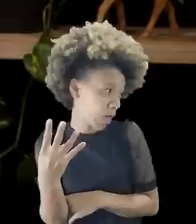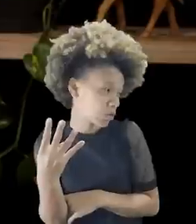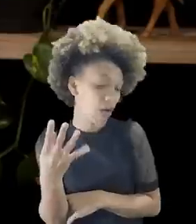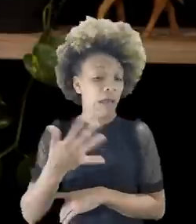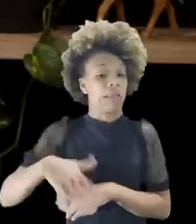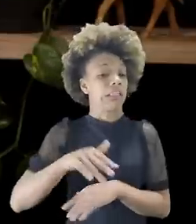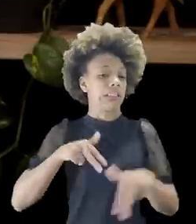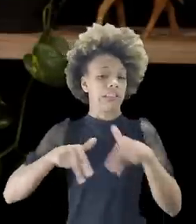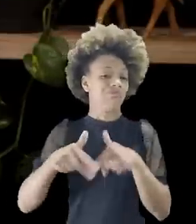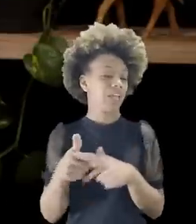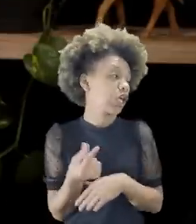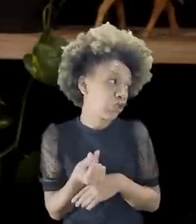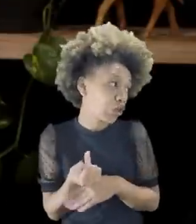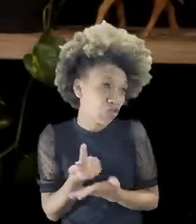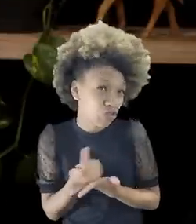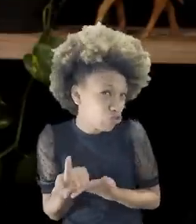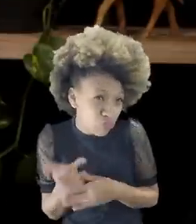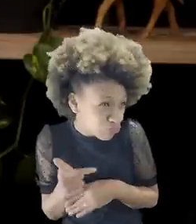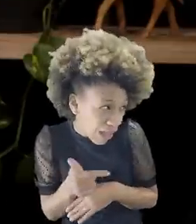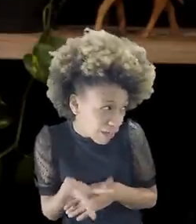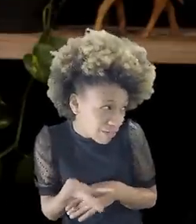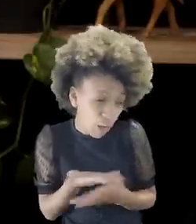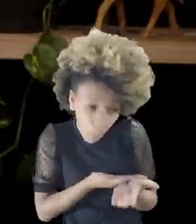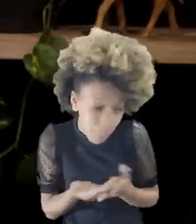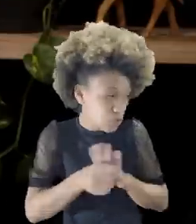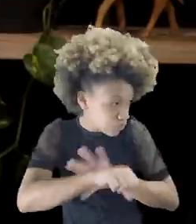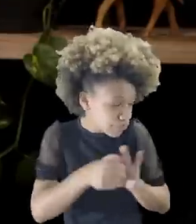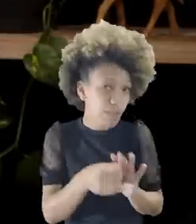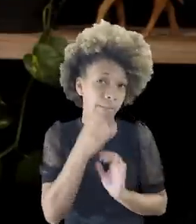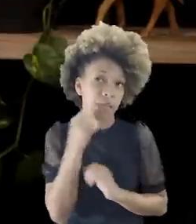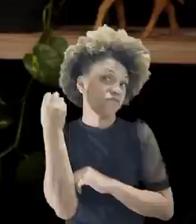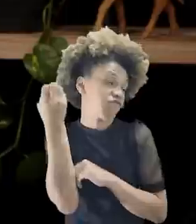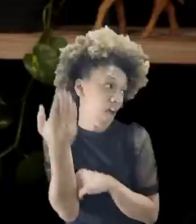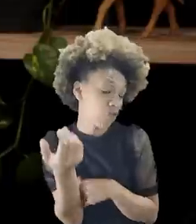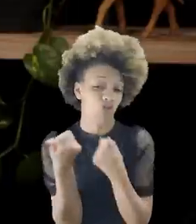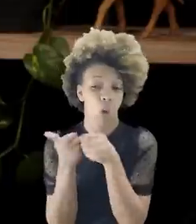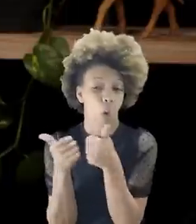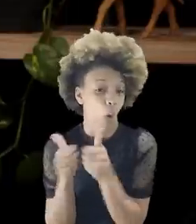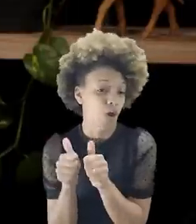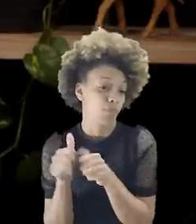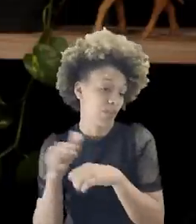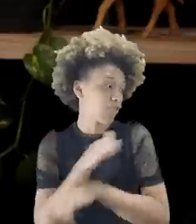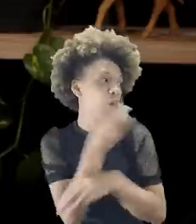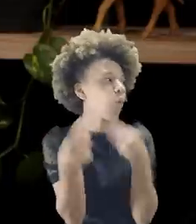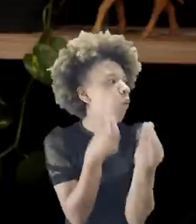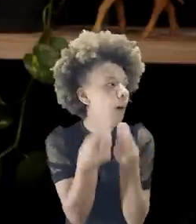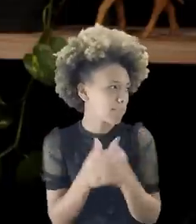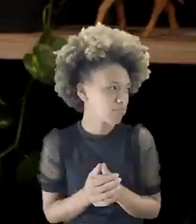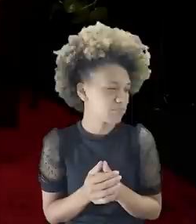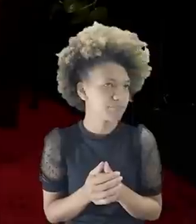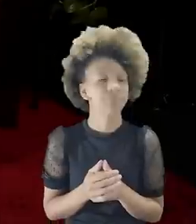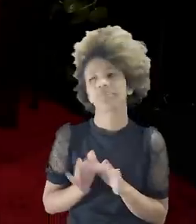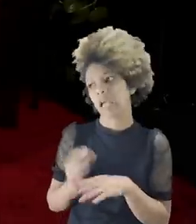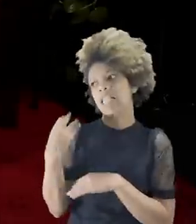rolê sem grana que é o basquete no começo ali você tá tipo viajar ônibus avião como é que funciona isso